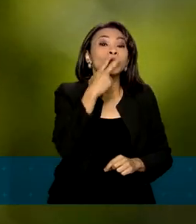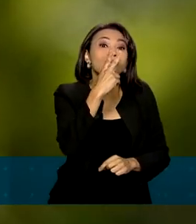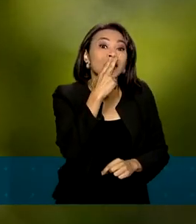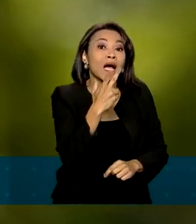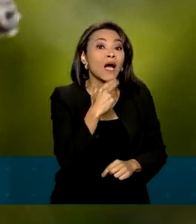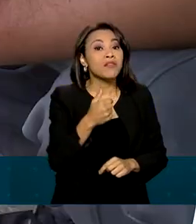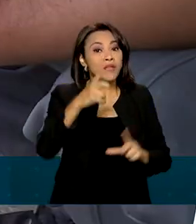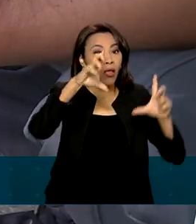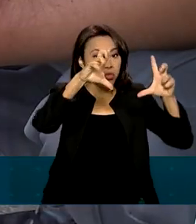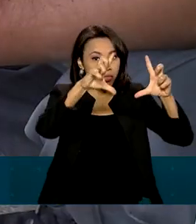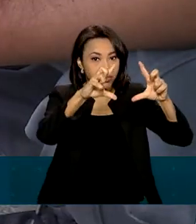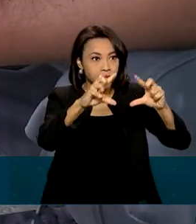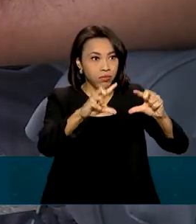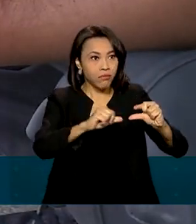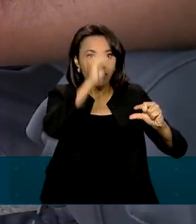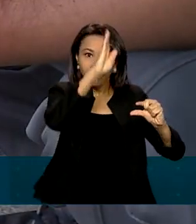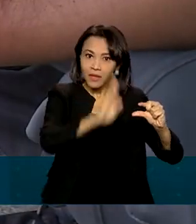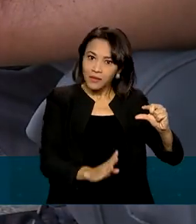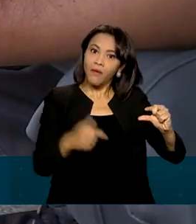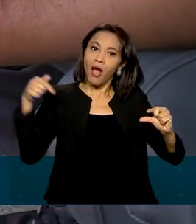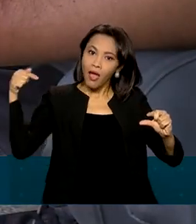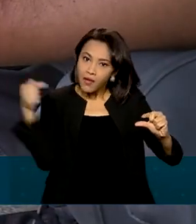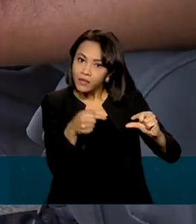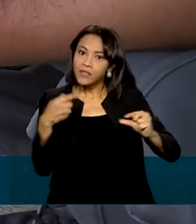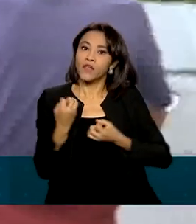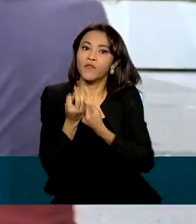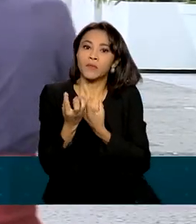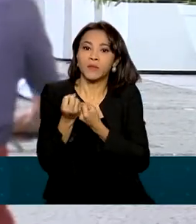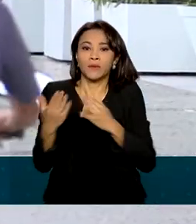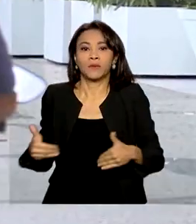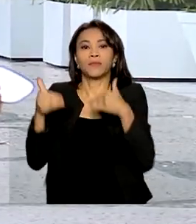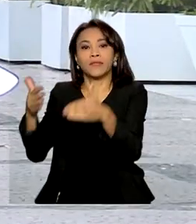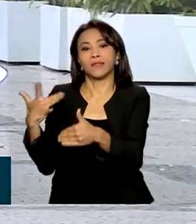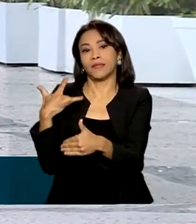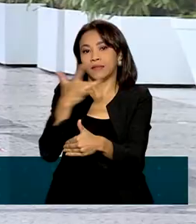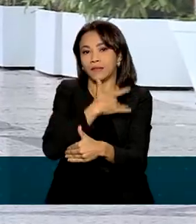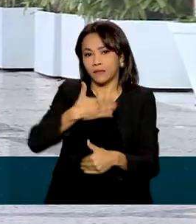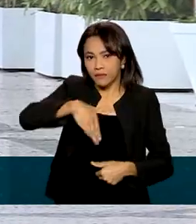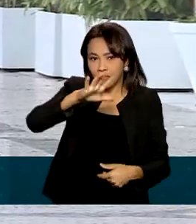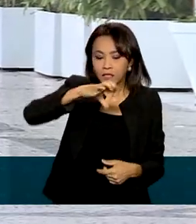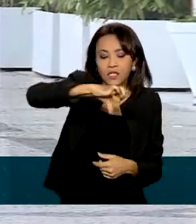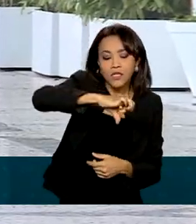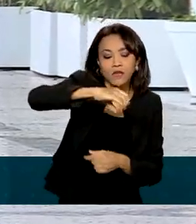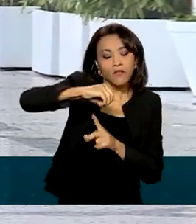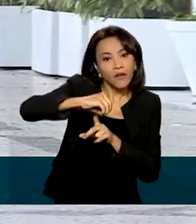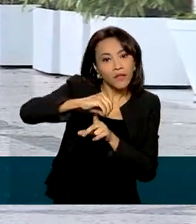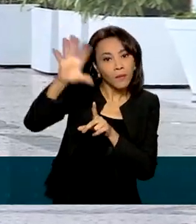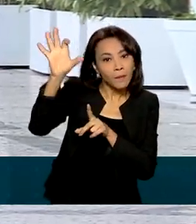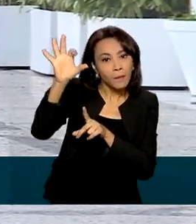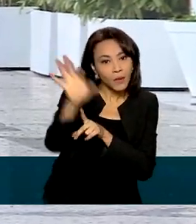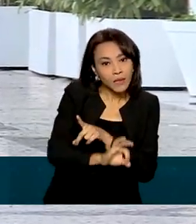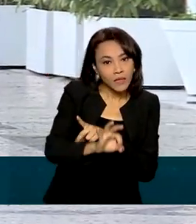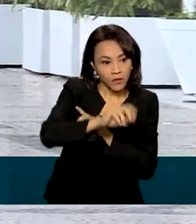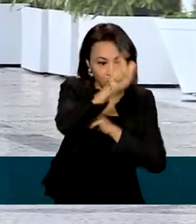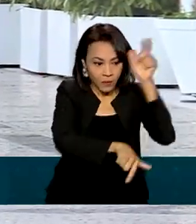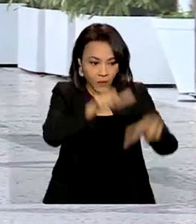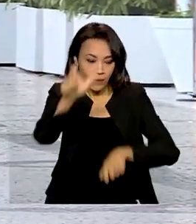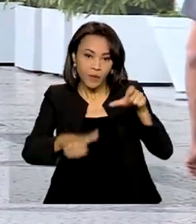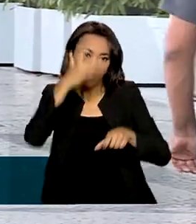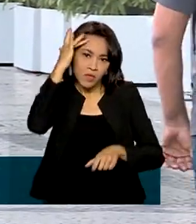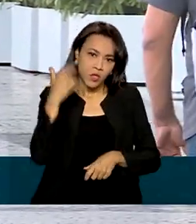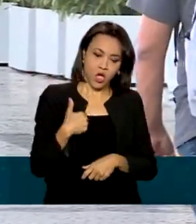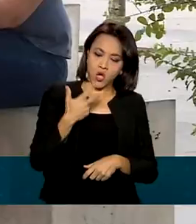populares no Brasil segundo dados do Ministério da Saúde Mais de noventa porcento da população brasileira se